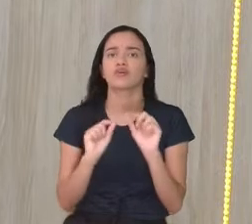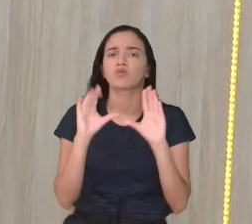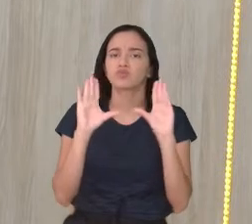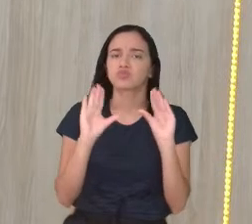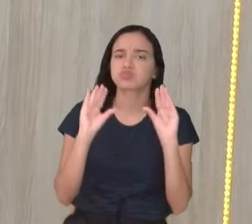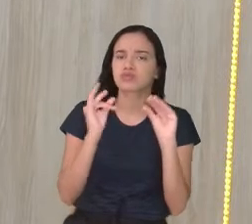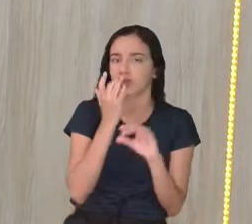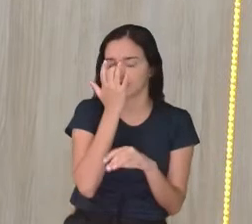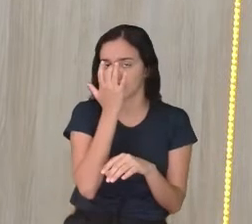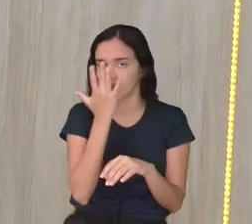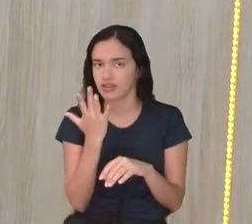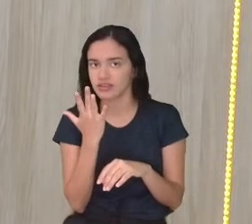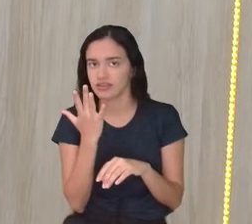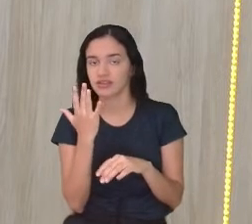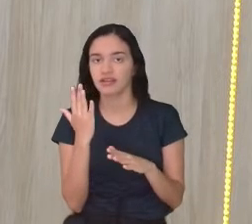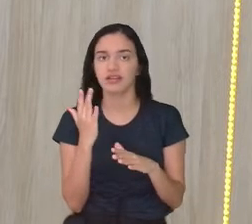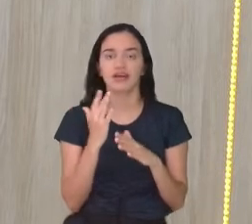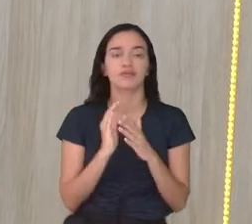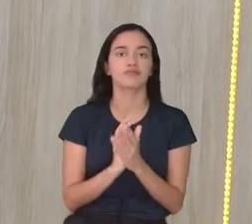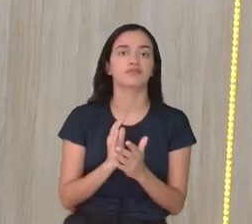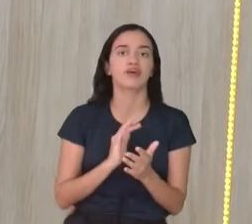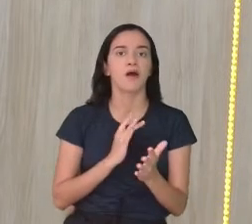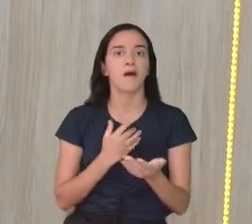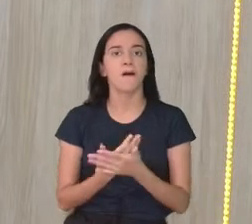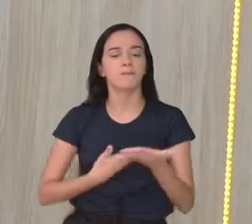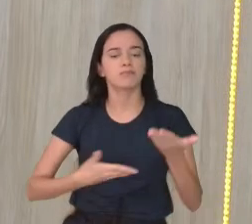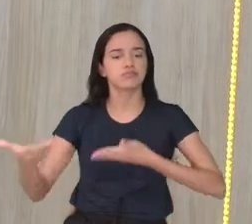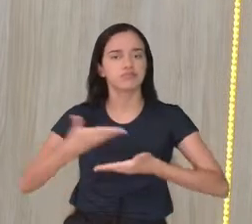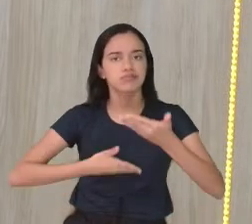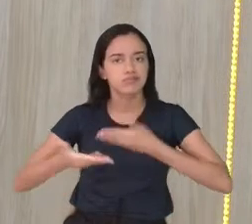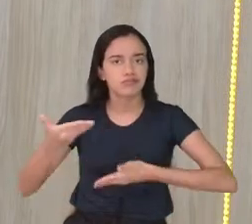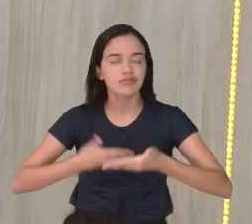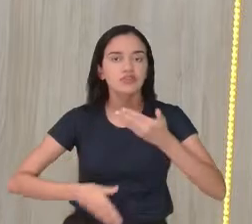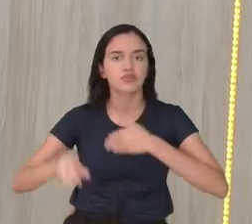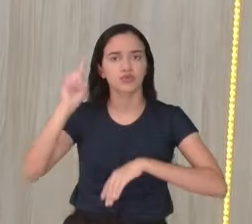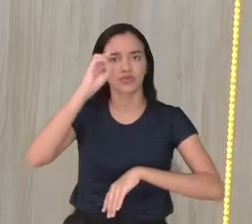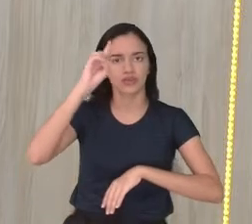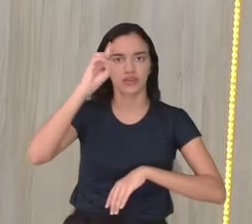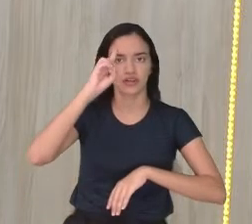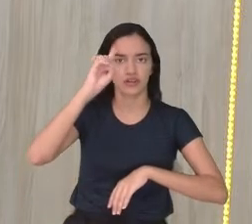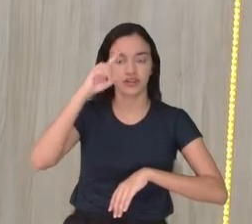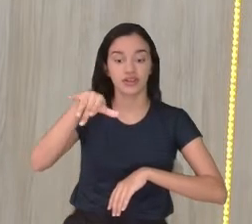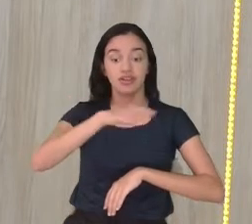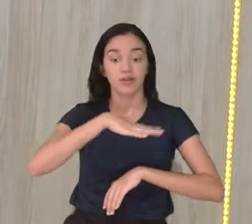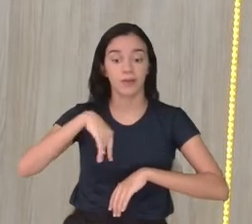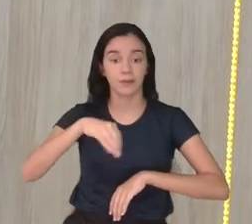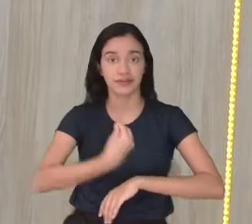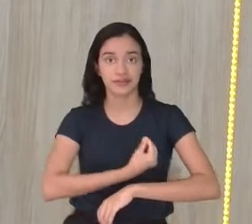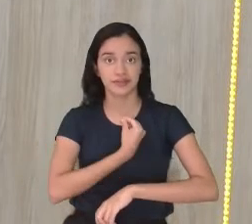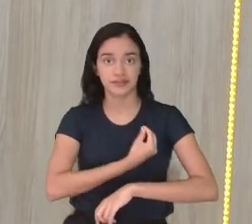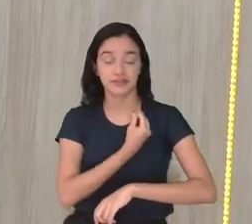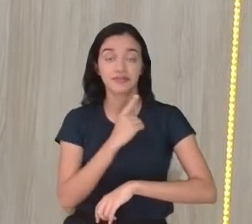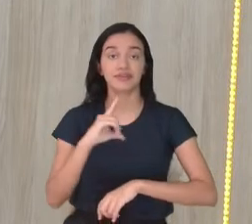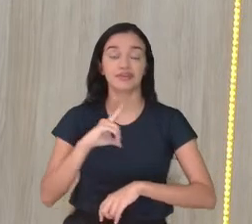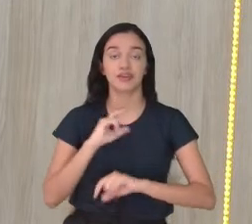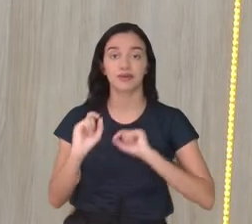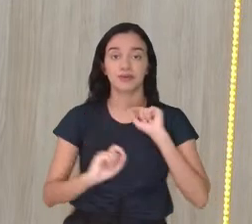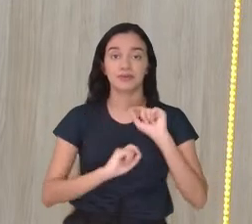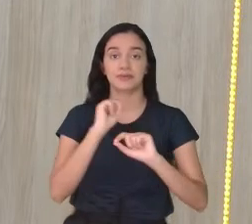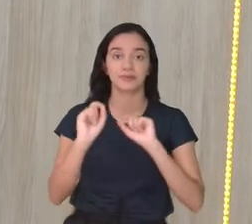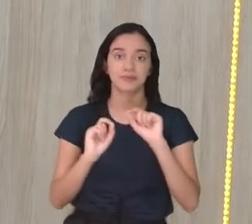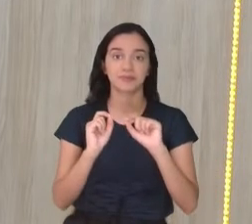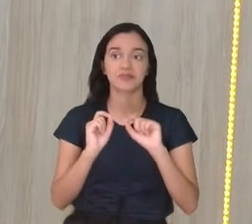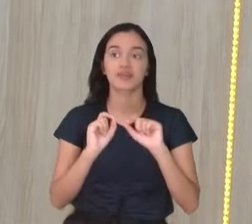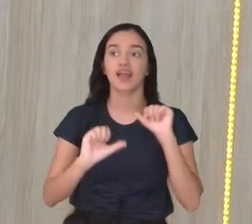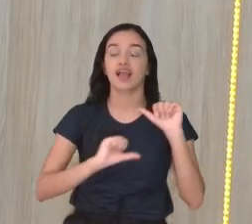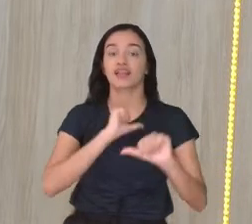e facilitar a sua dinâmica no dia a dia, nos ambientes em que ele vive. E aí, ó, tem a questão das